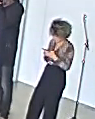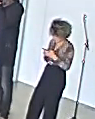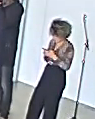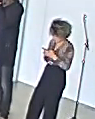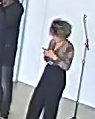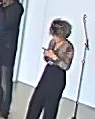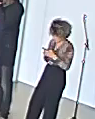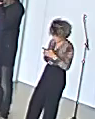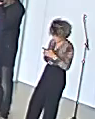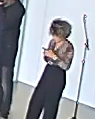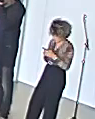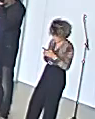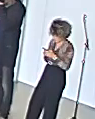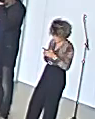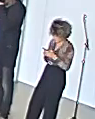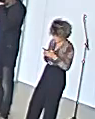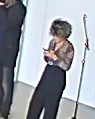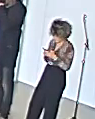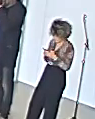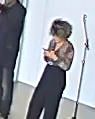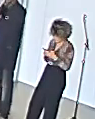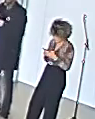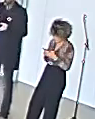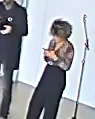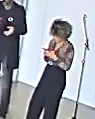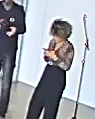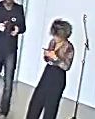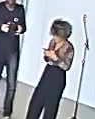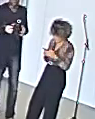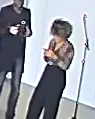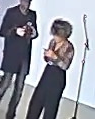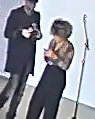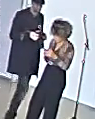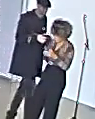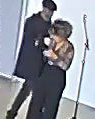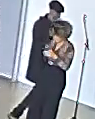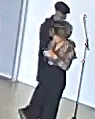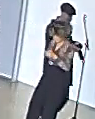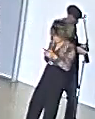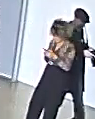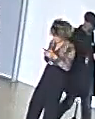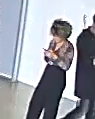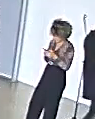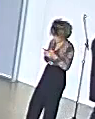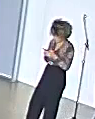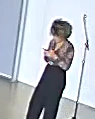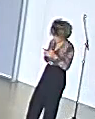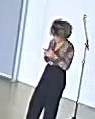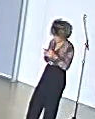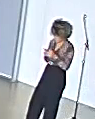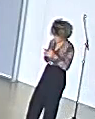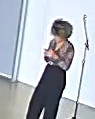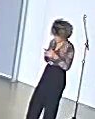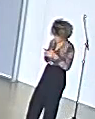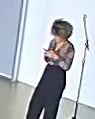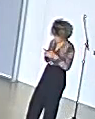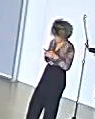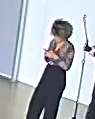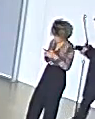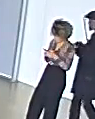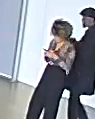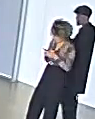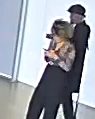Congratulações por mais essa conquista. Dirigir felicitações, parabéns, saudações e cumprimentos. Por